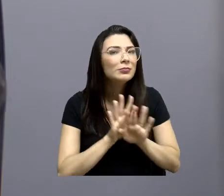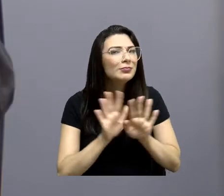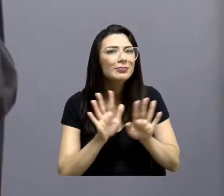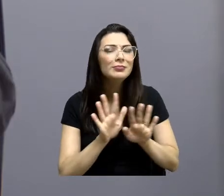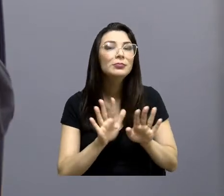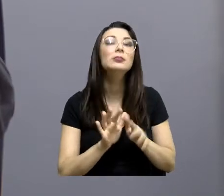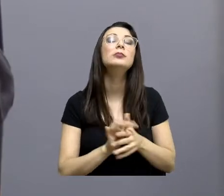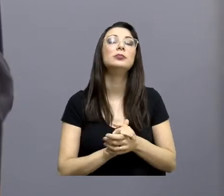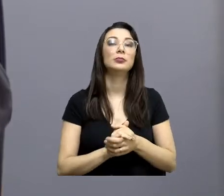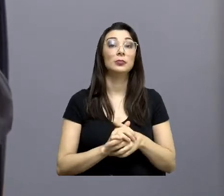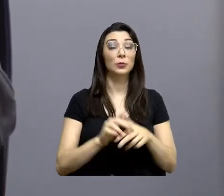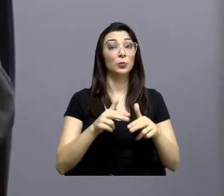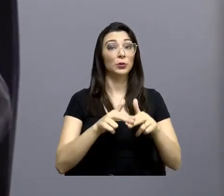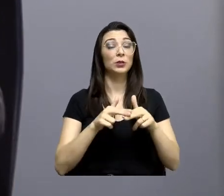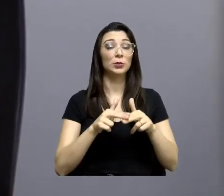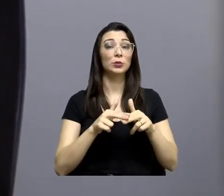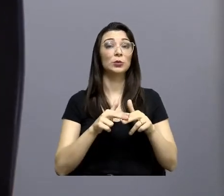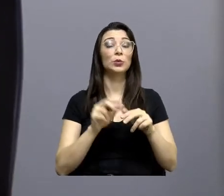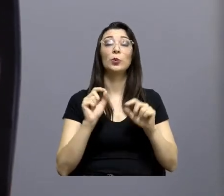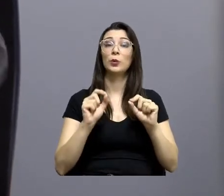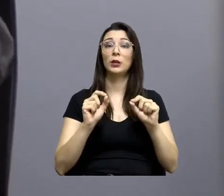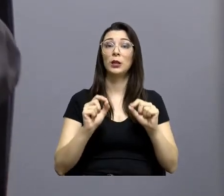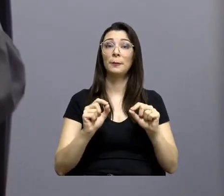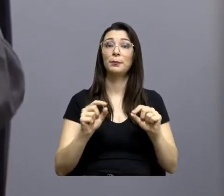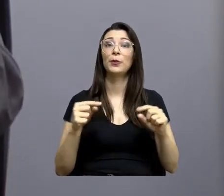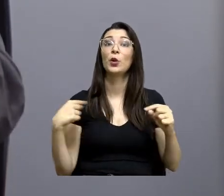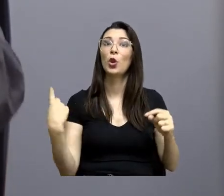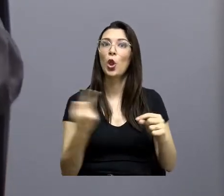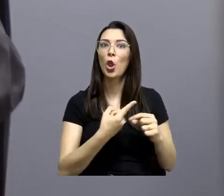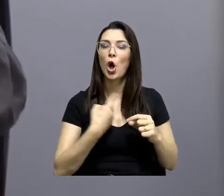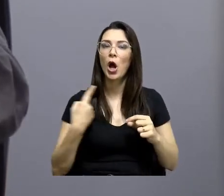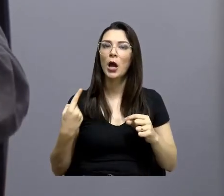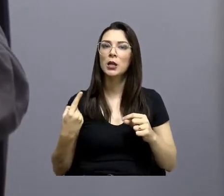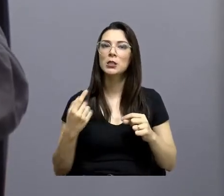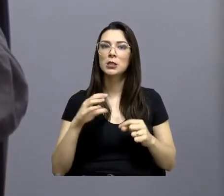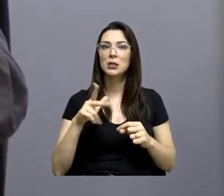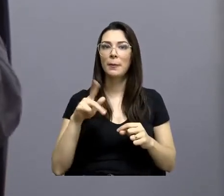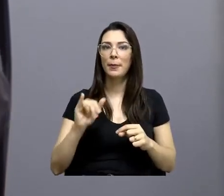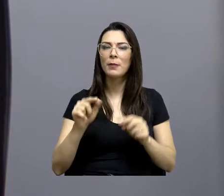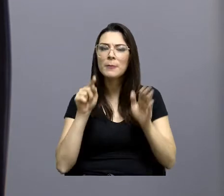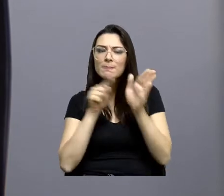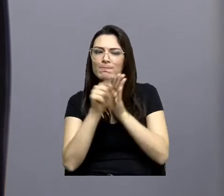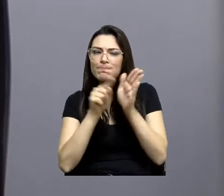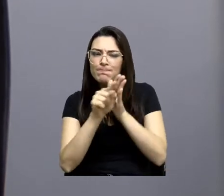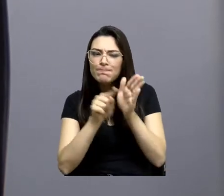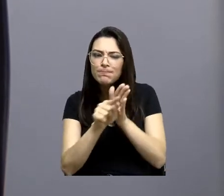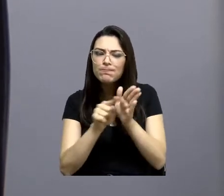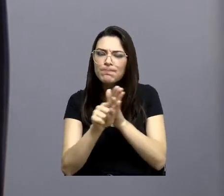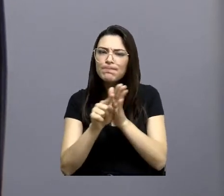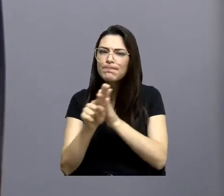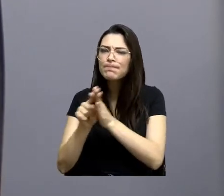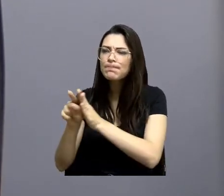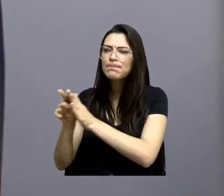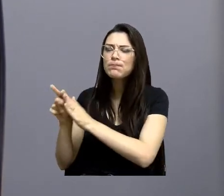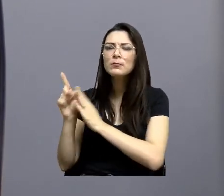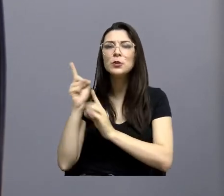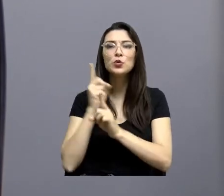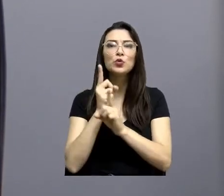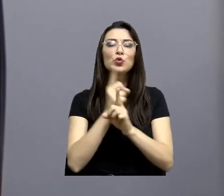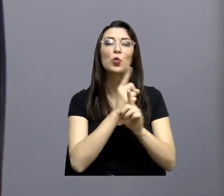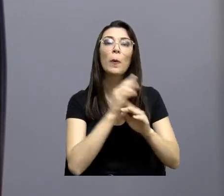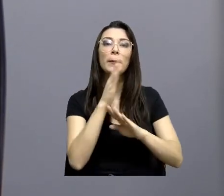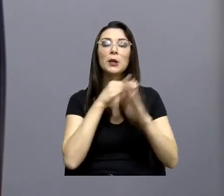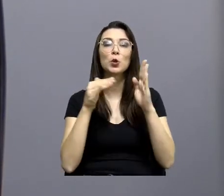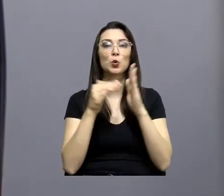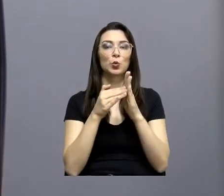gente tem, é por isso que nós fizemos essa CPI para investigar. A gente tem que investigar o